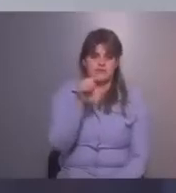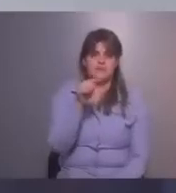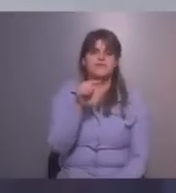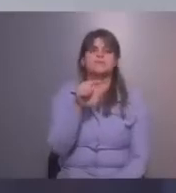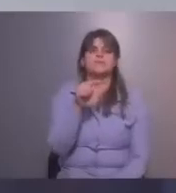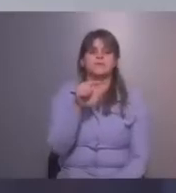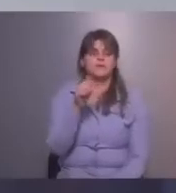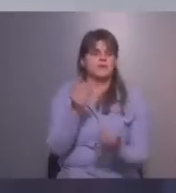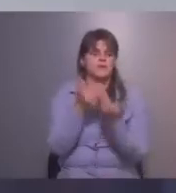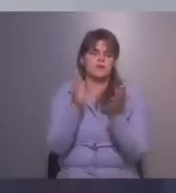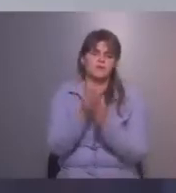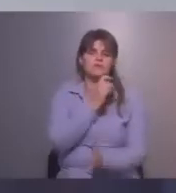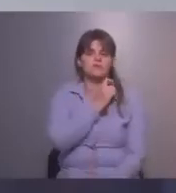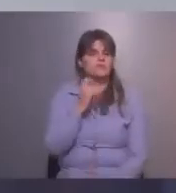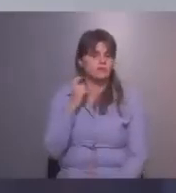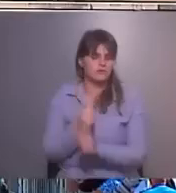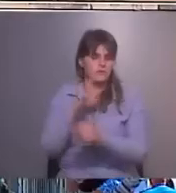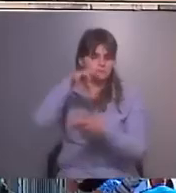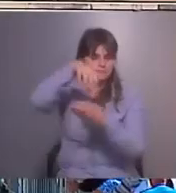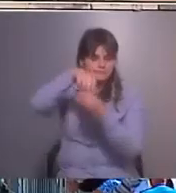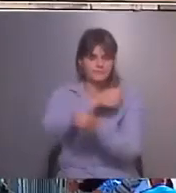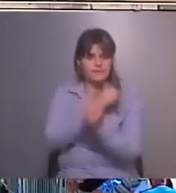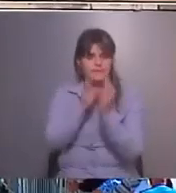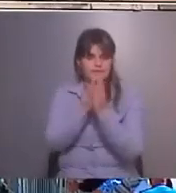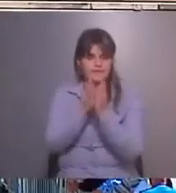tutto l'ordine sacerdotale.